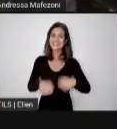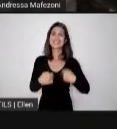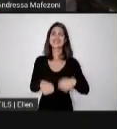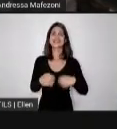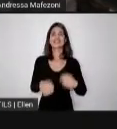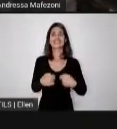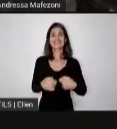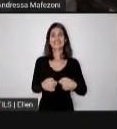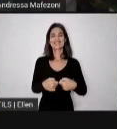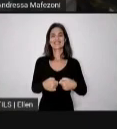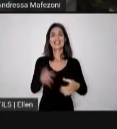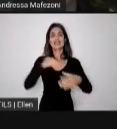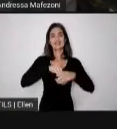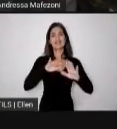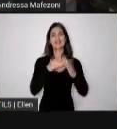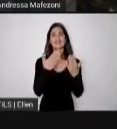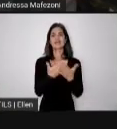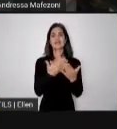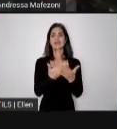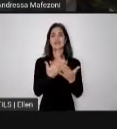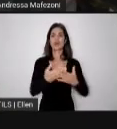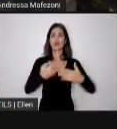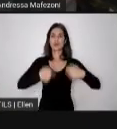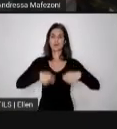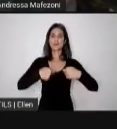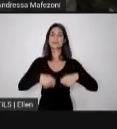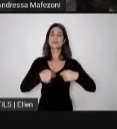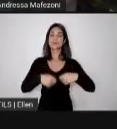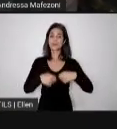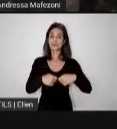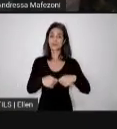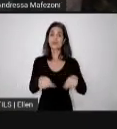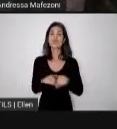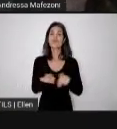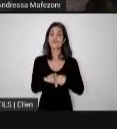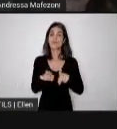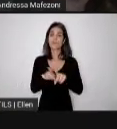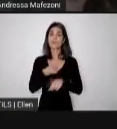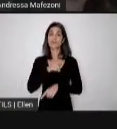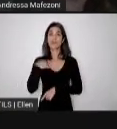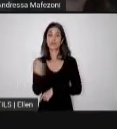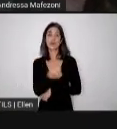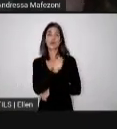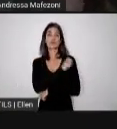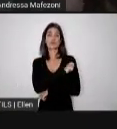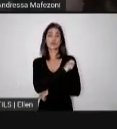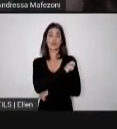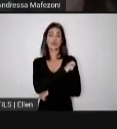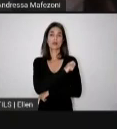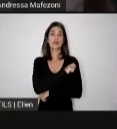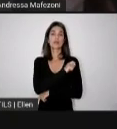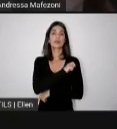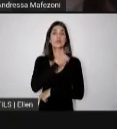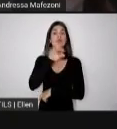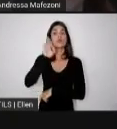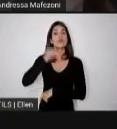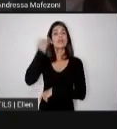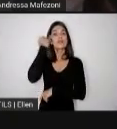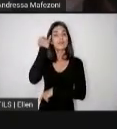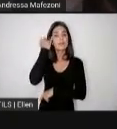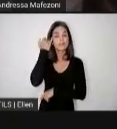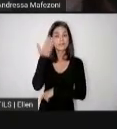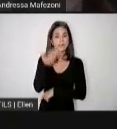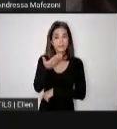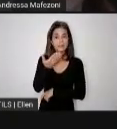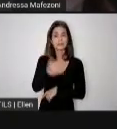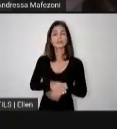nossos espaços escolares, bem como para os nossos estudantes com deficiência, e aqui em nosso curso, que